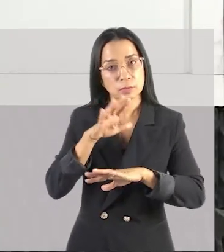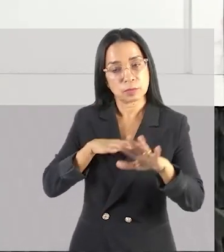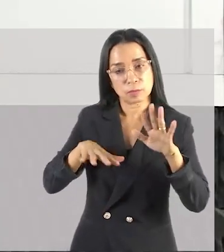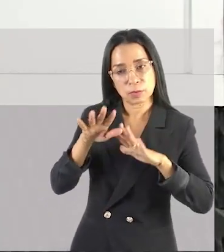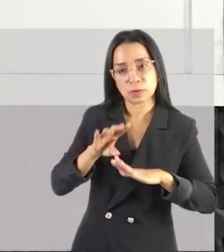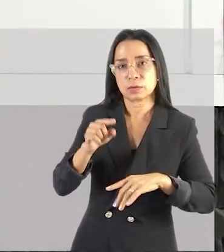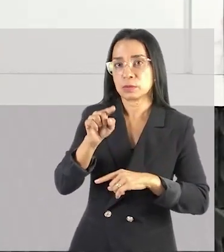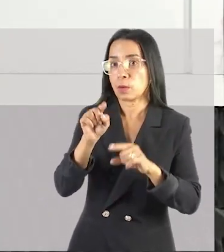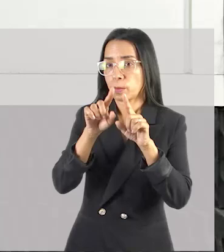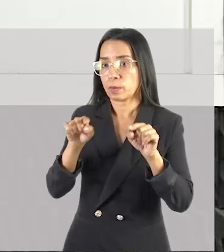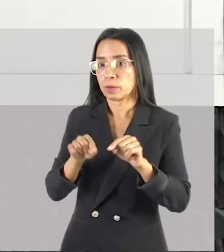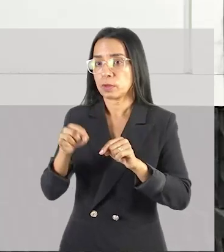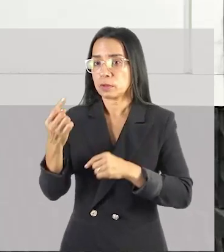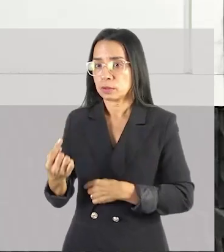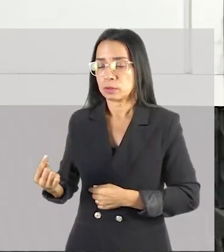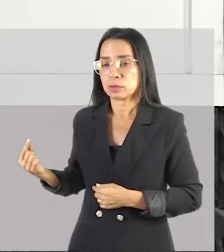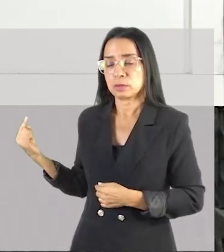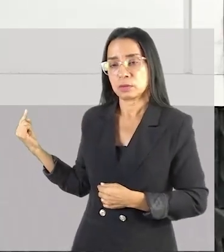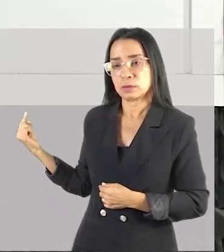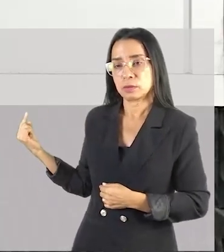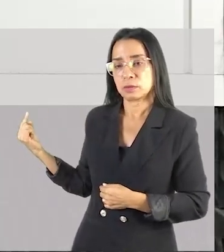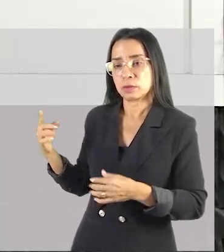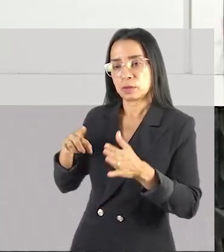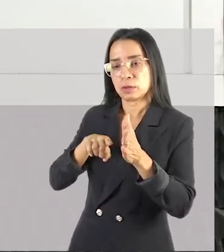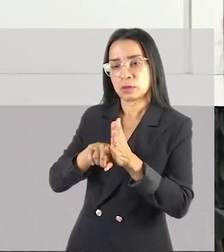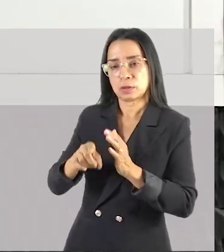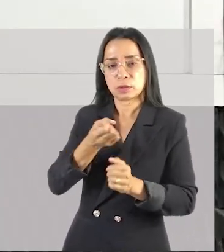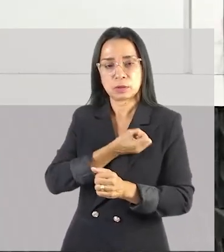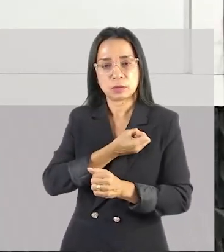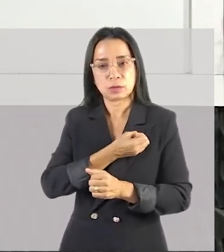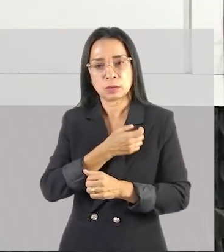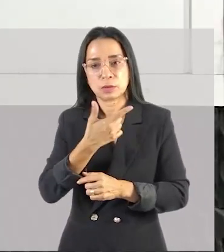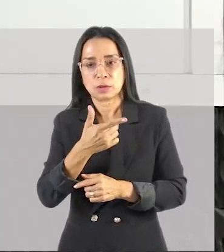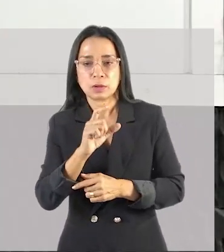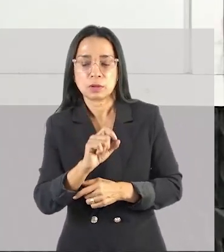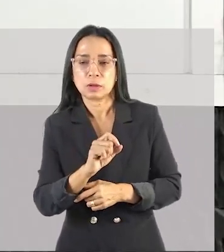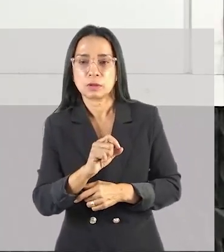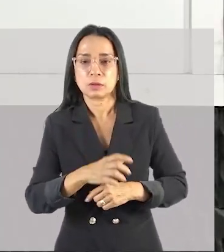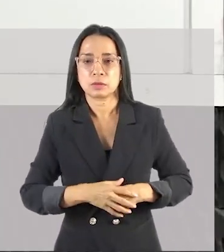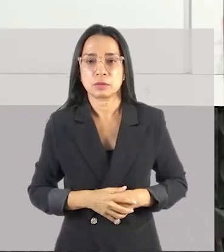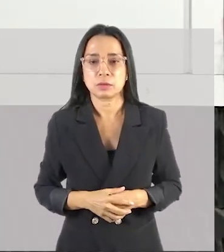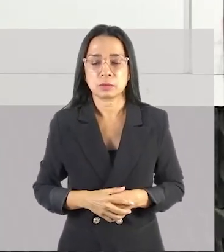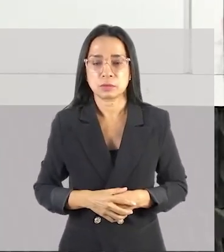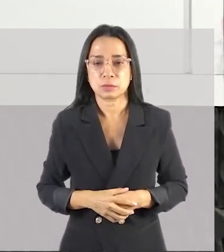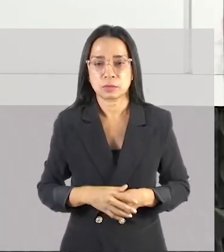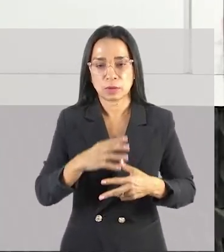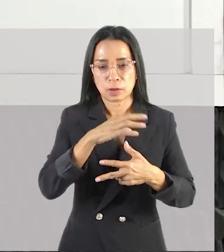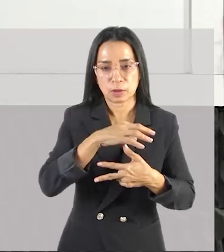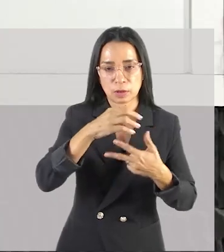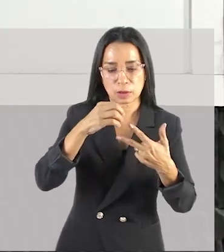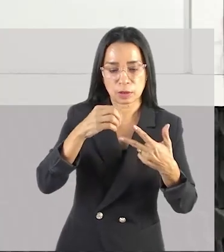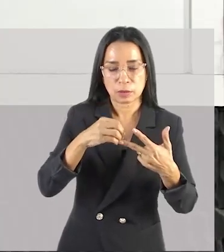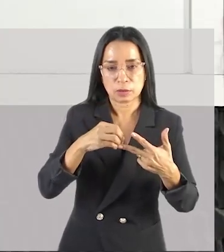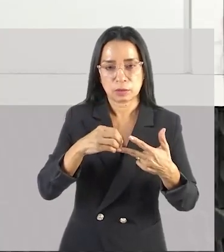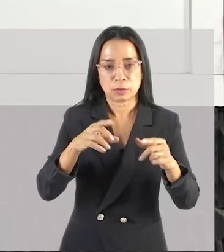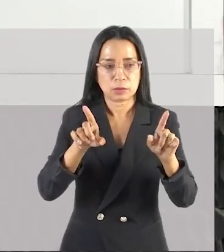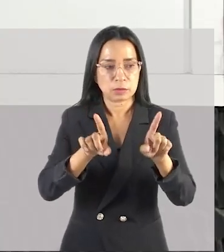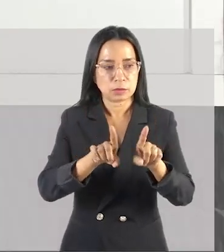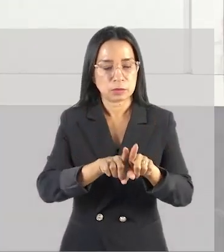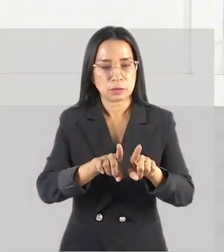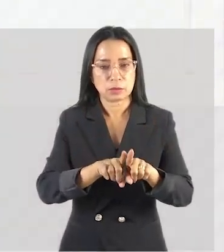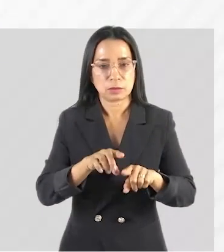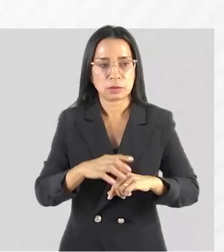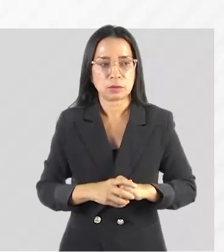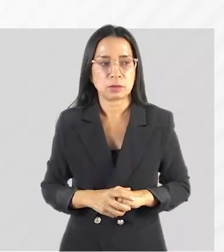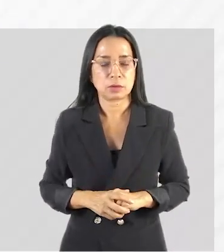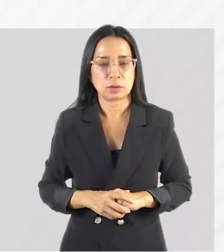com esse triângulo aí. Questão de número 20. Enem também.